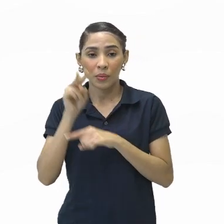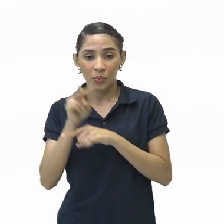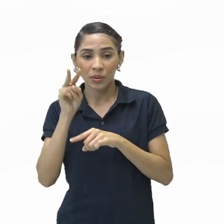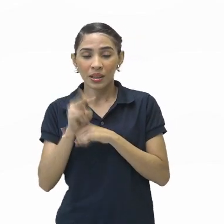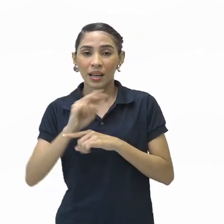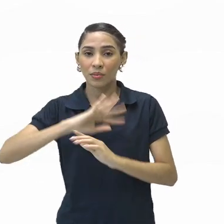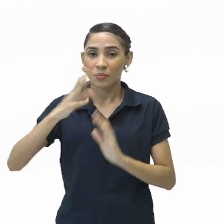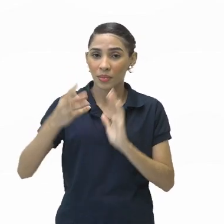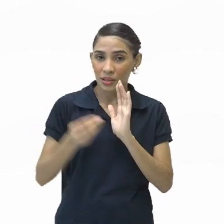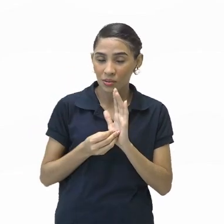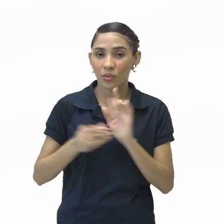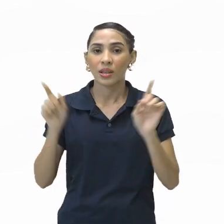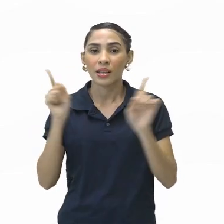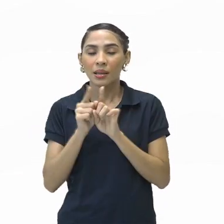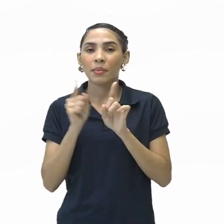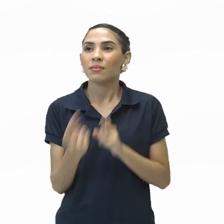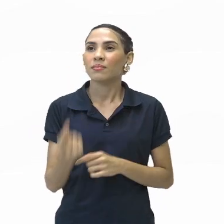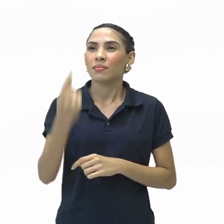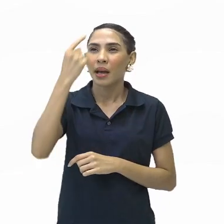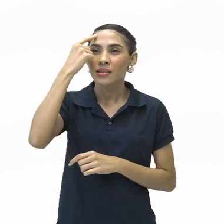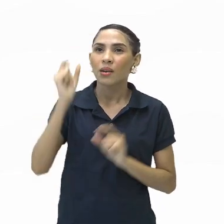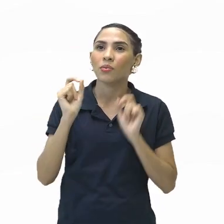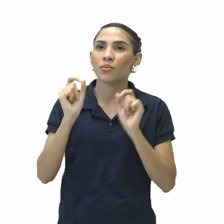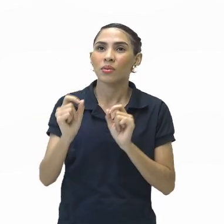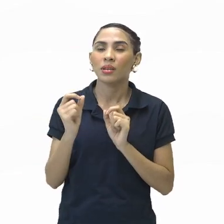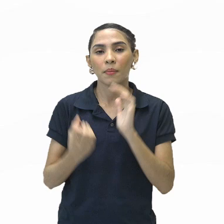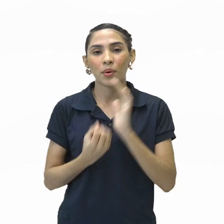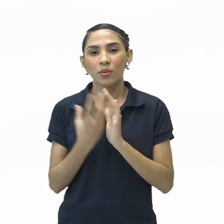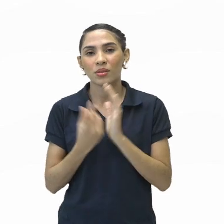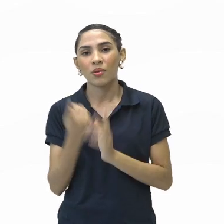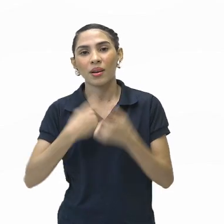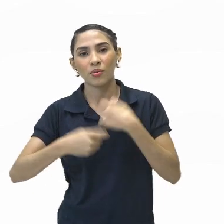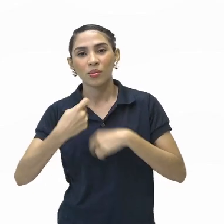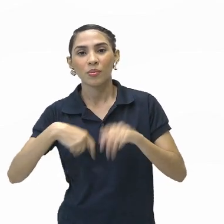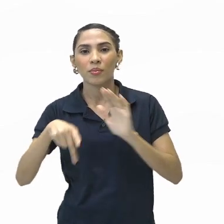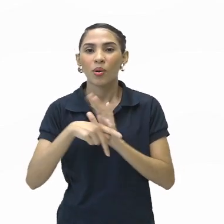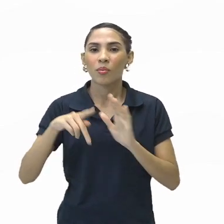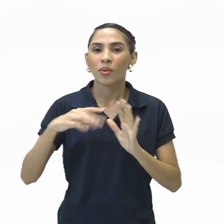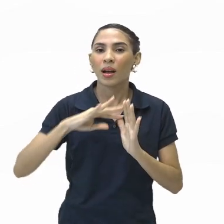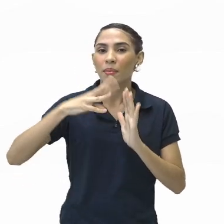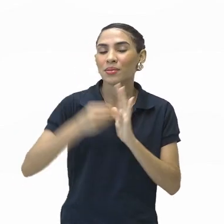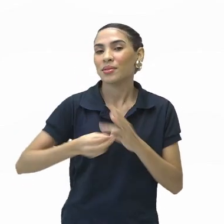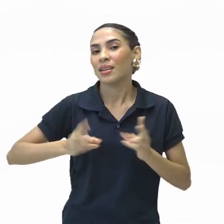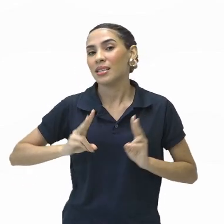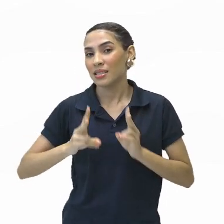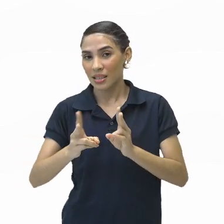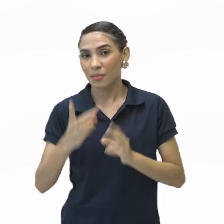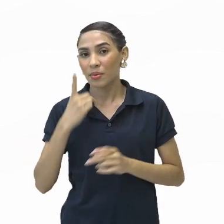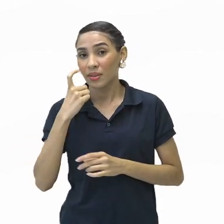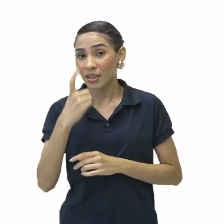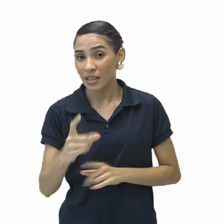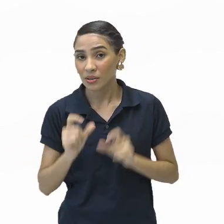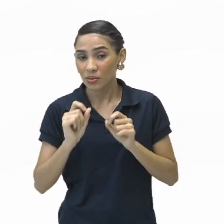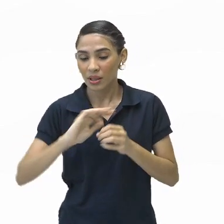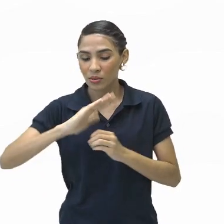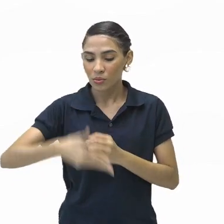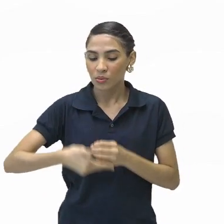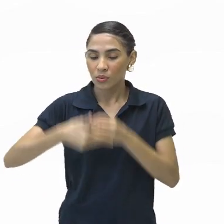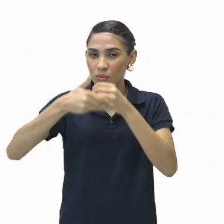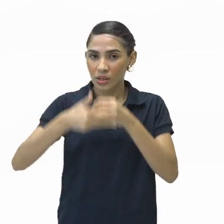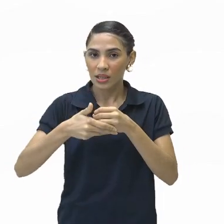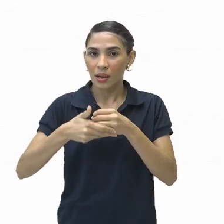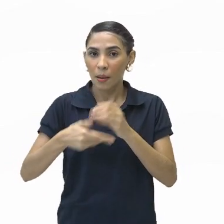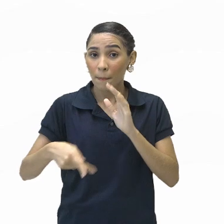a Amazônia, né, de tentar pensar ali uma produção econômica da Amazônia, sempre buscando a questão da sustentabilidade.